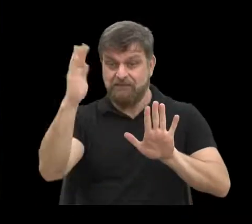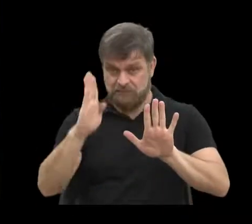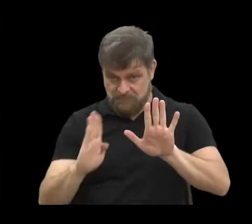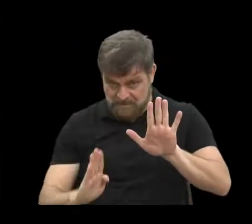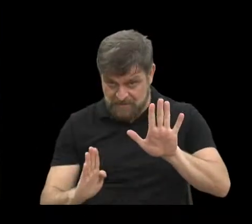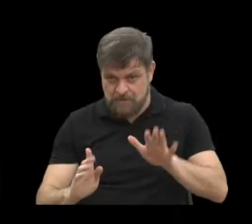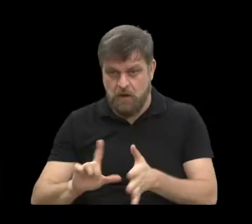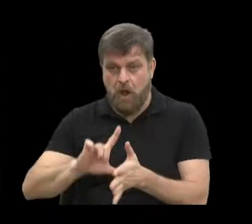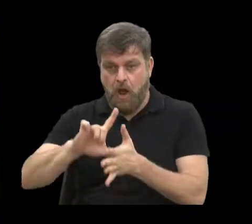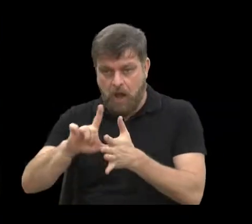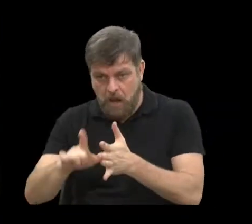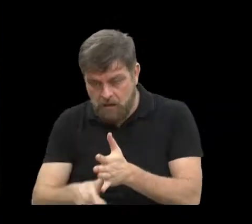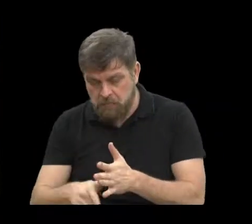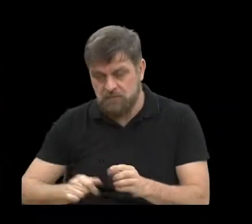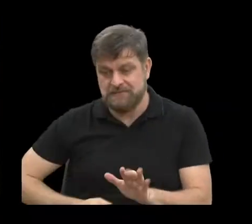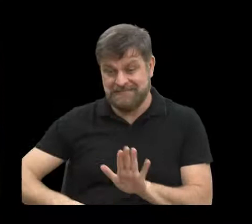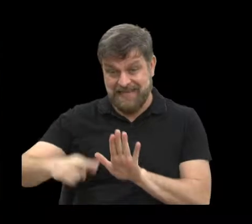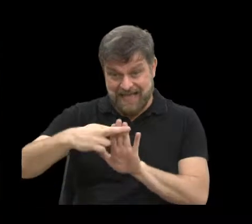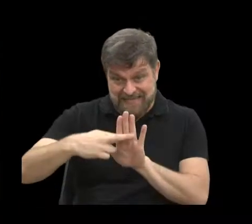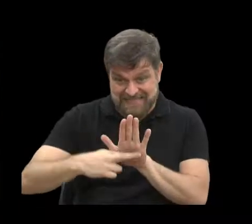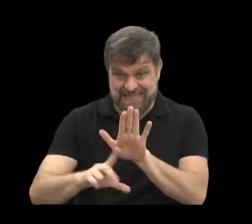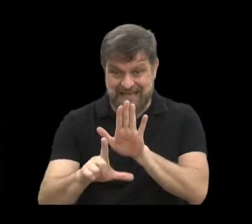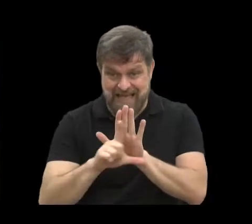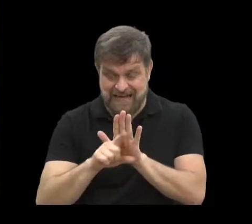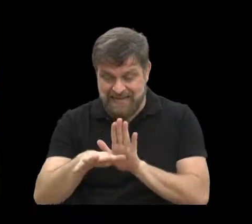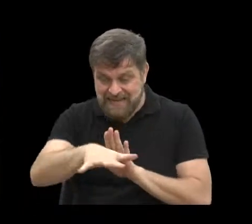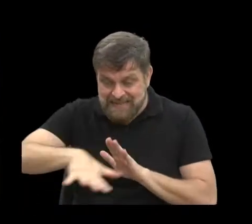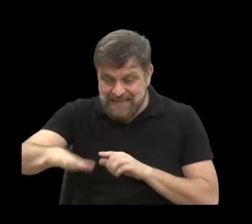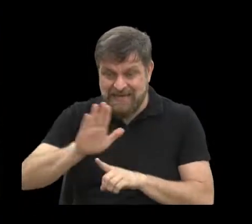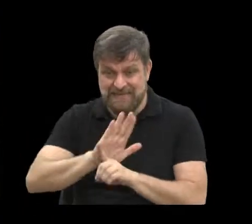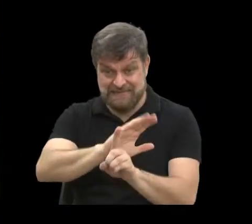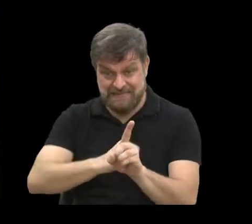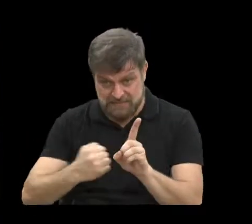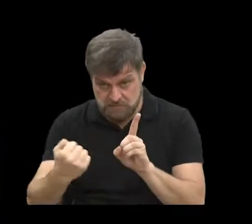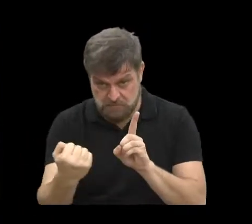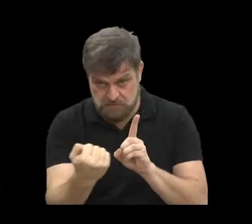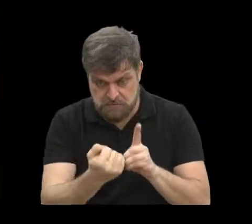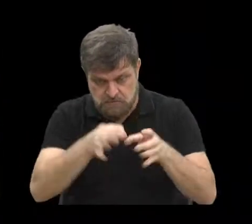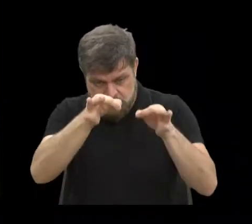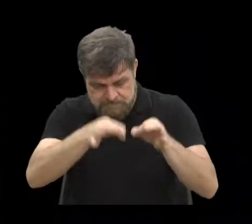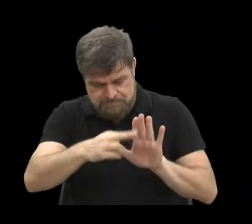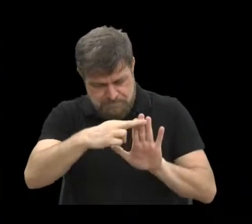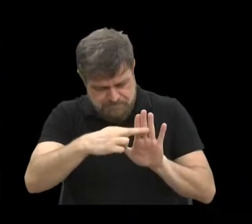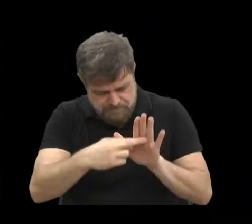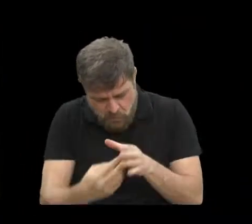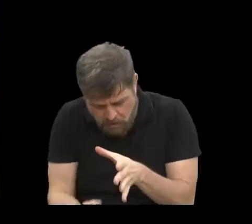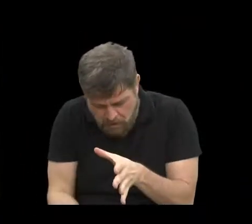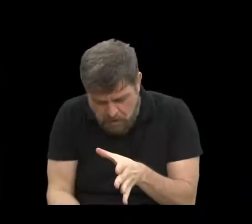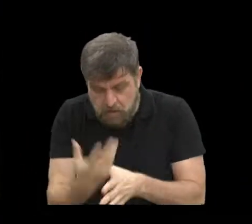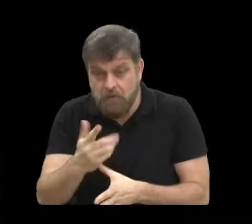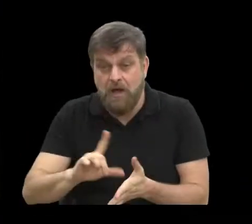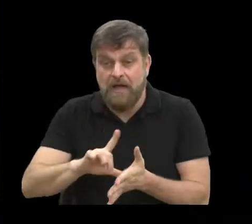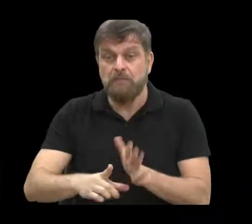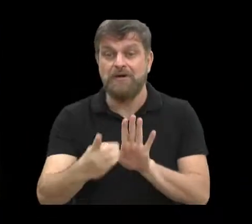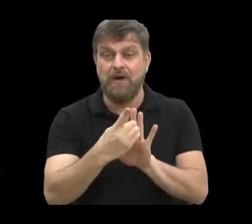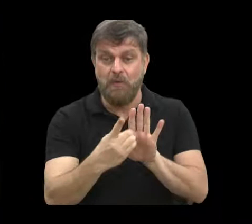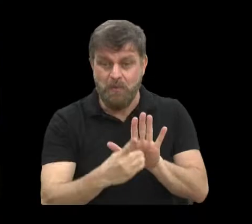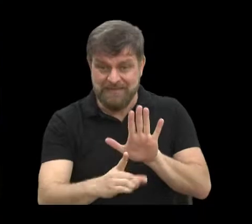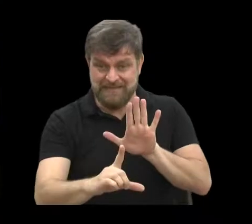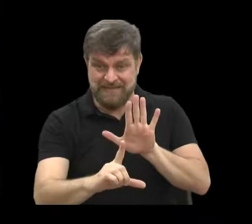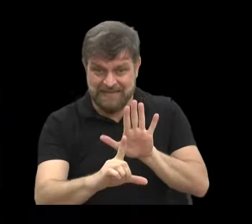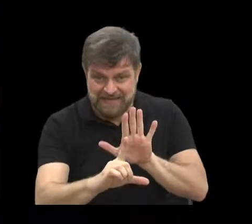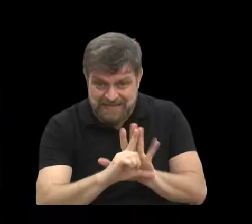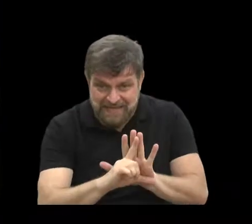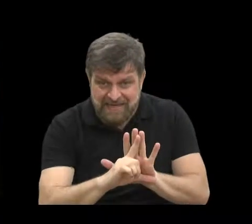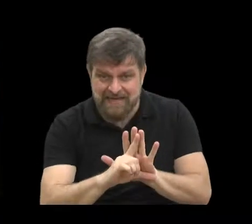veio a Lei Orgânica da Assistência Social, que regulamentou, que instituiu, e depois o decreto, na verdade, daí